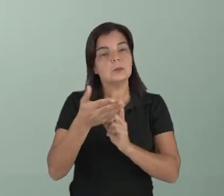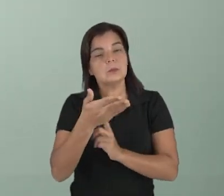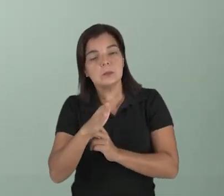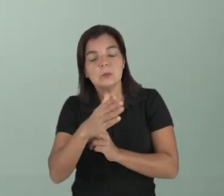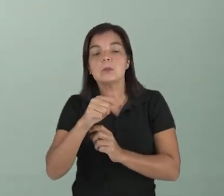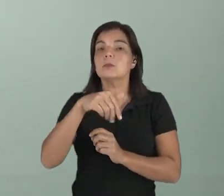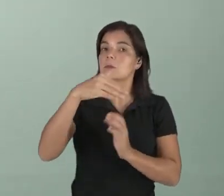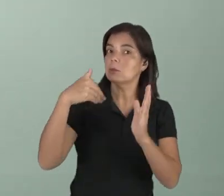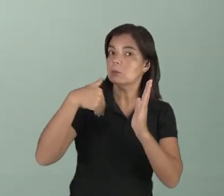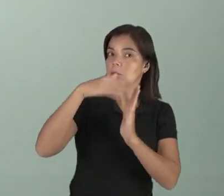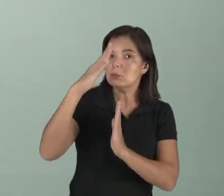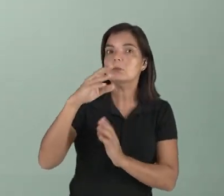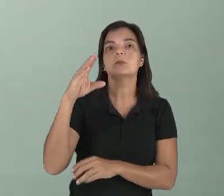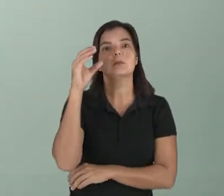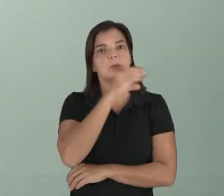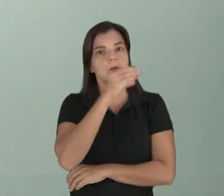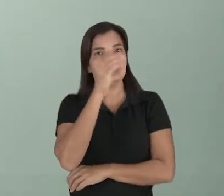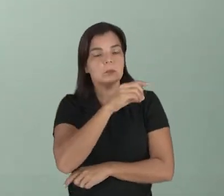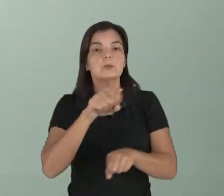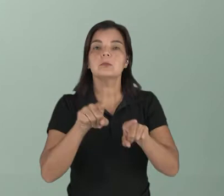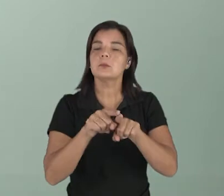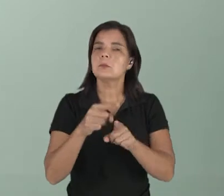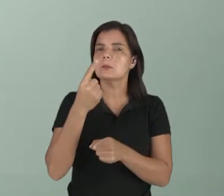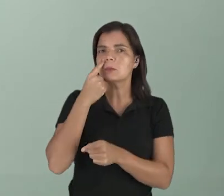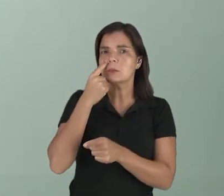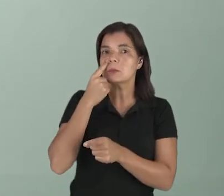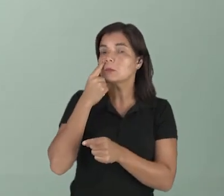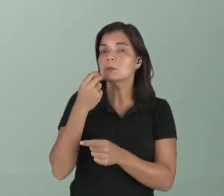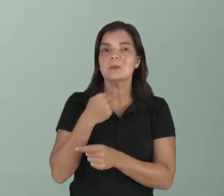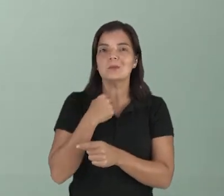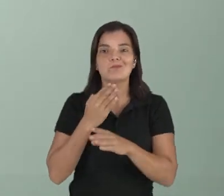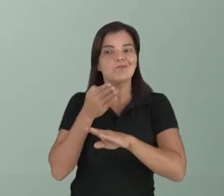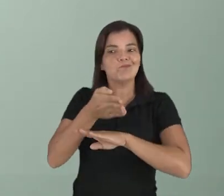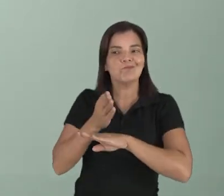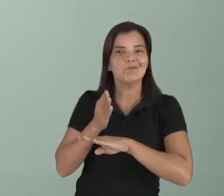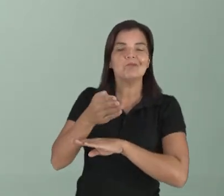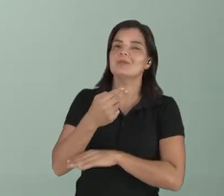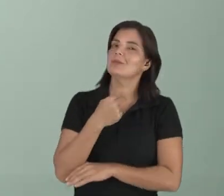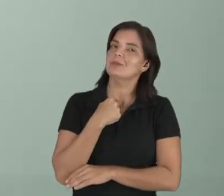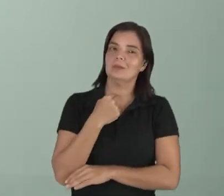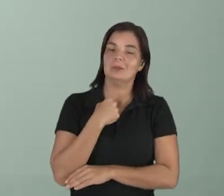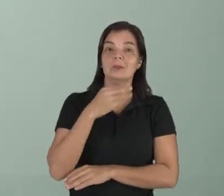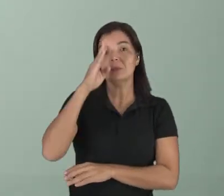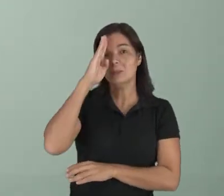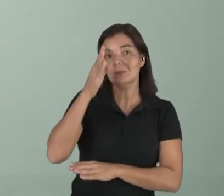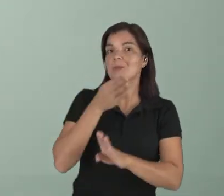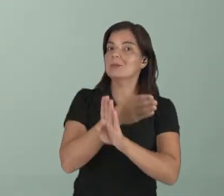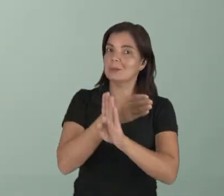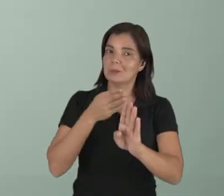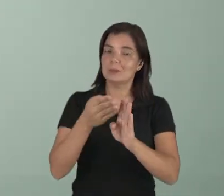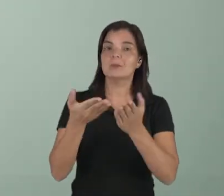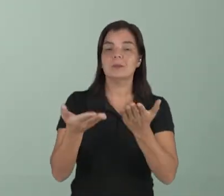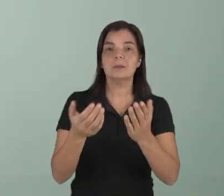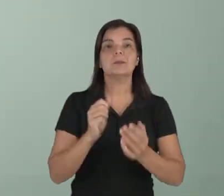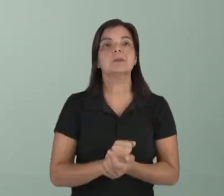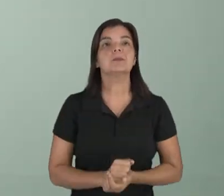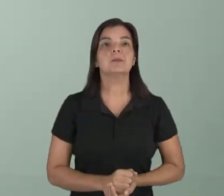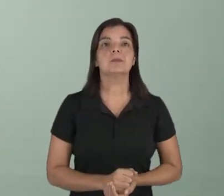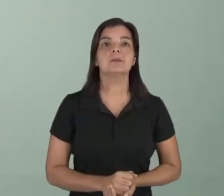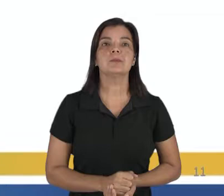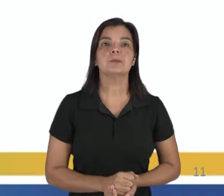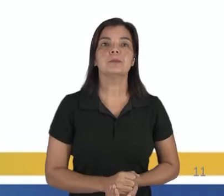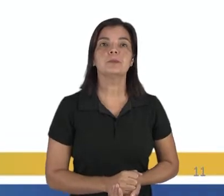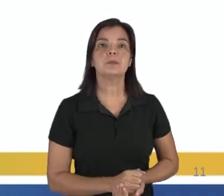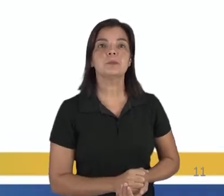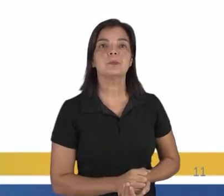avançados. E aí a gente vai ver que a gente não pode pular etapas, né, principalmente nessas modalidades. E a gente vai falar um pouquinho mais sobre o